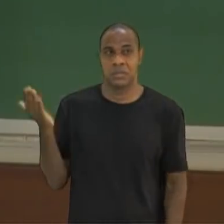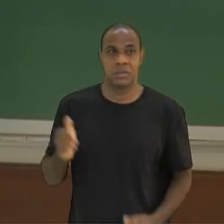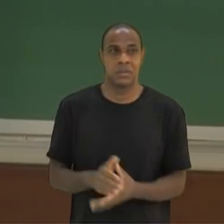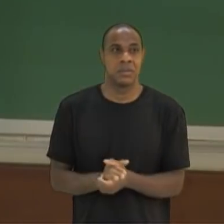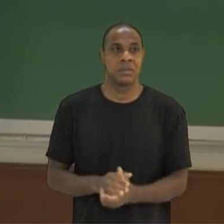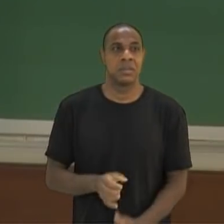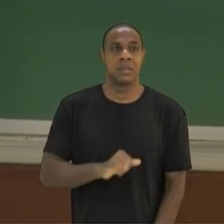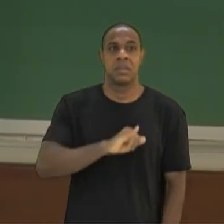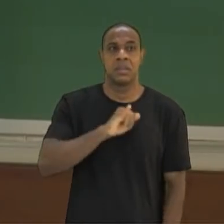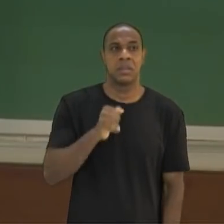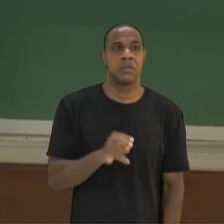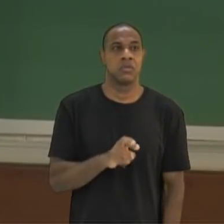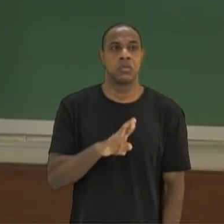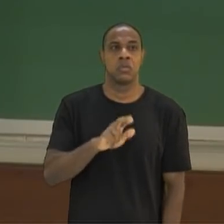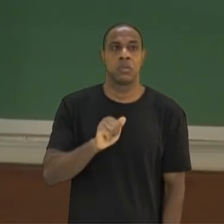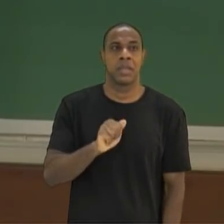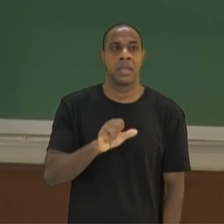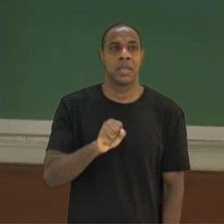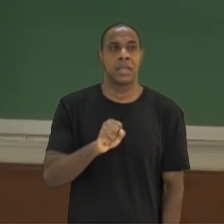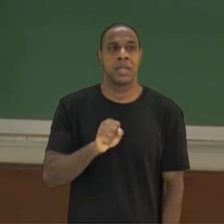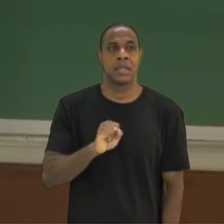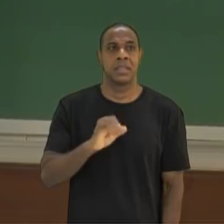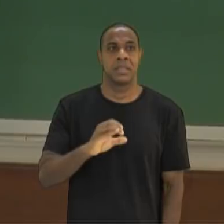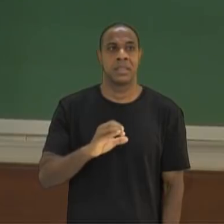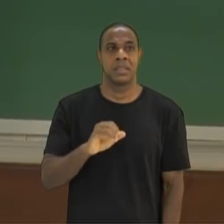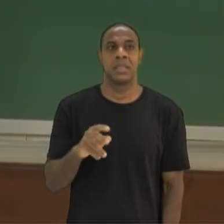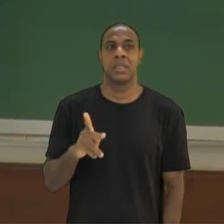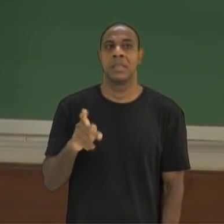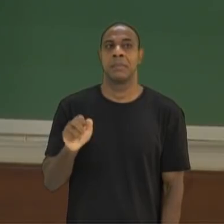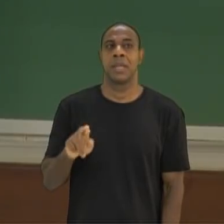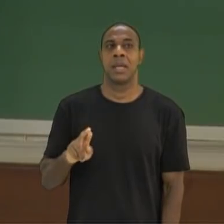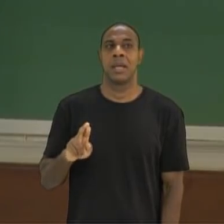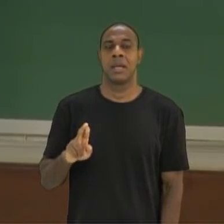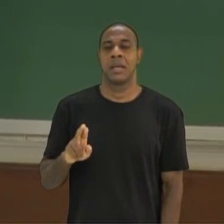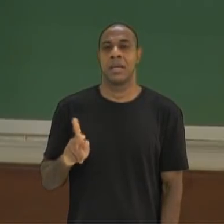Jurassic Park, vocês já devem conhecer, já devem ter ouvido falar.